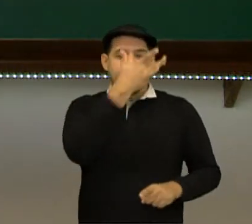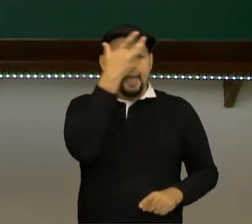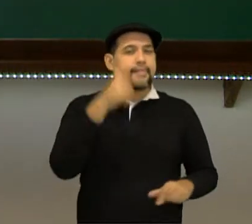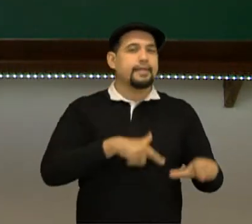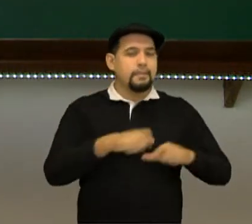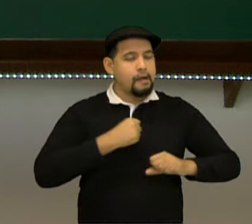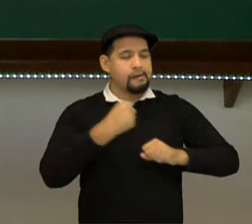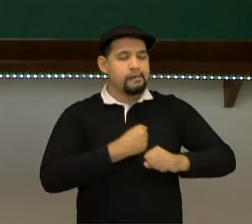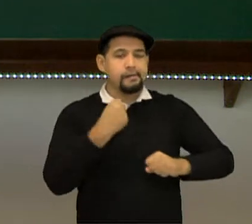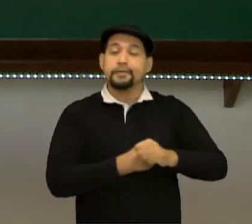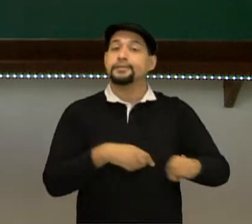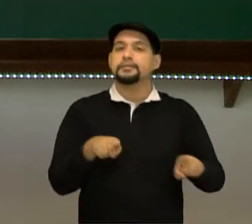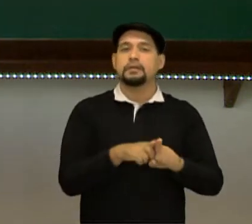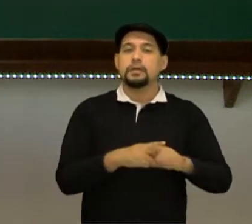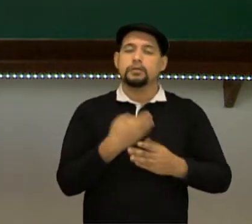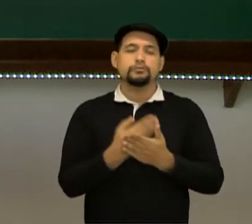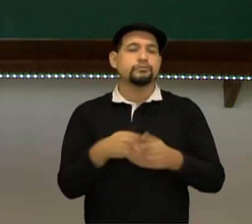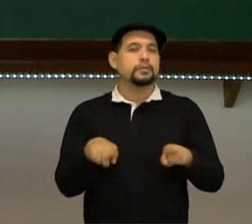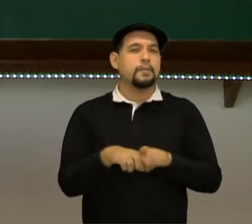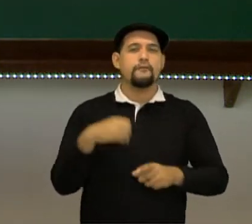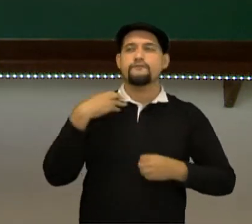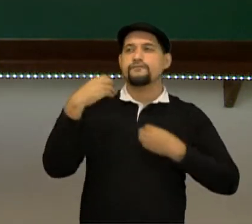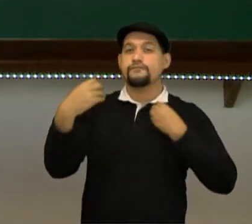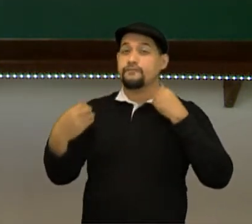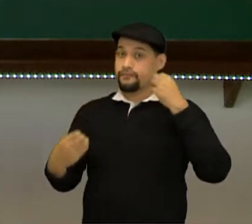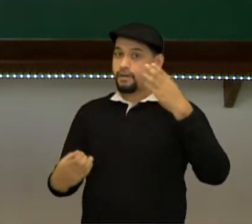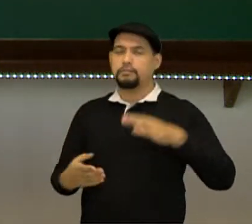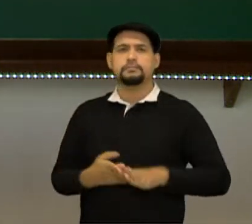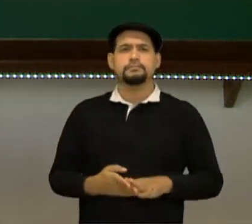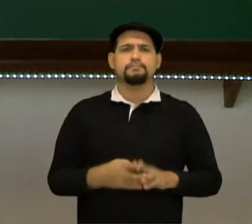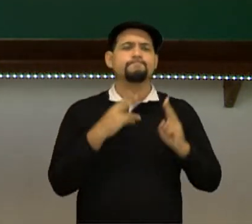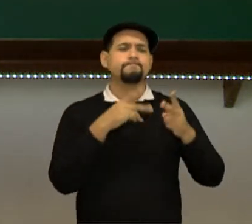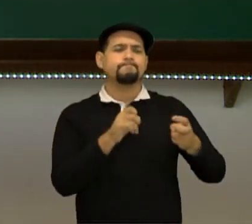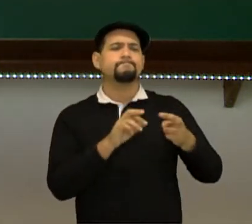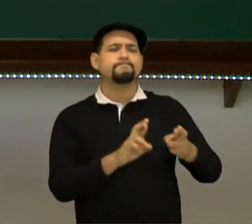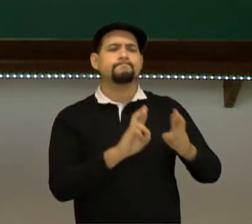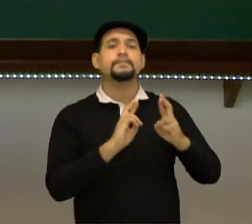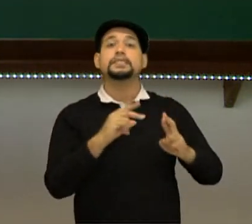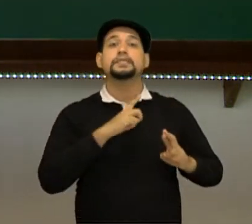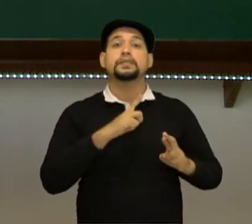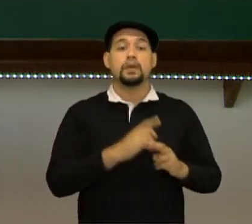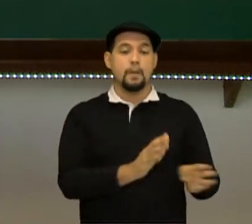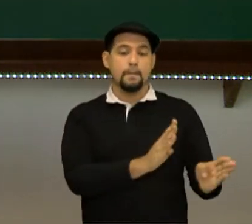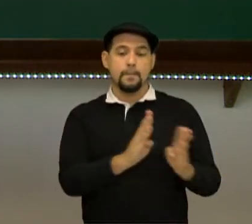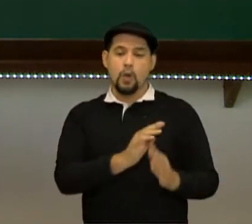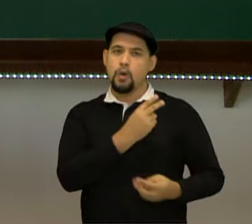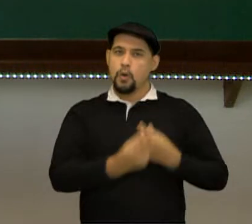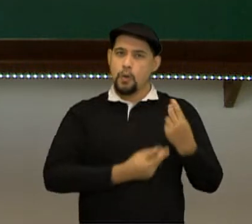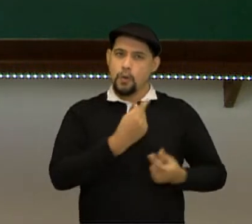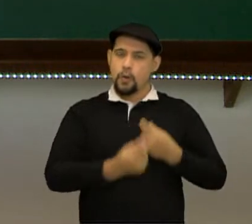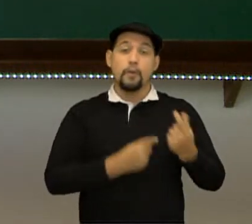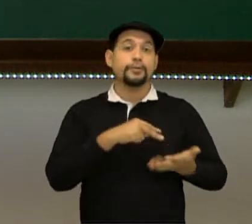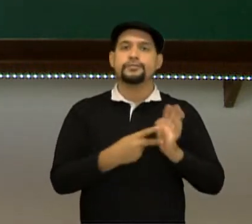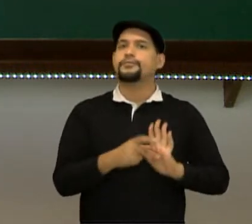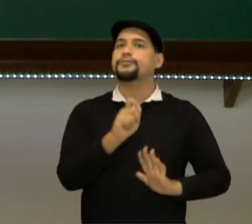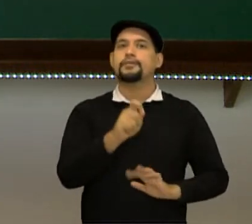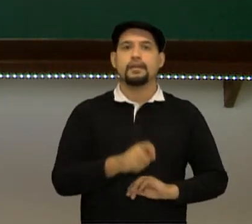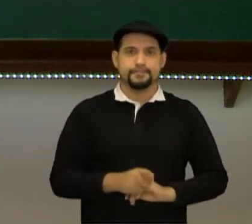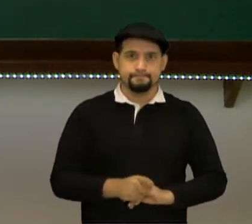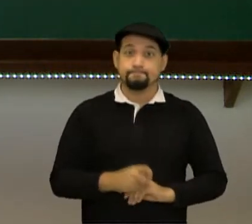obra estudo ou até turismo dentro dessa perspectiva é que em caixa os blocos econômicos os blocos econômicos